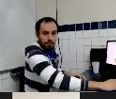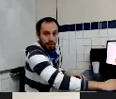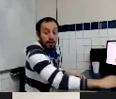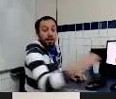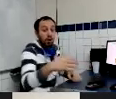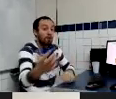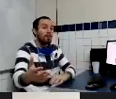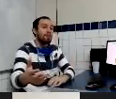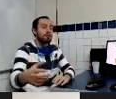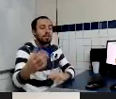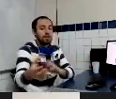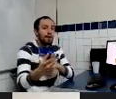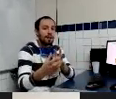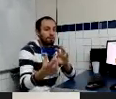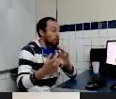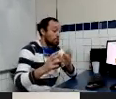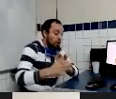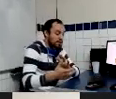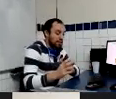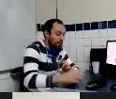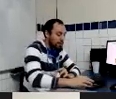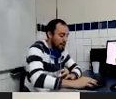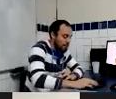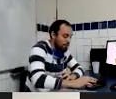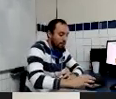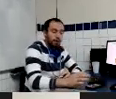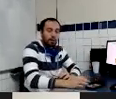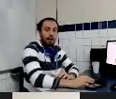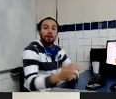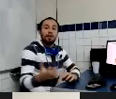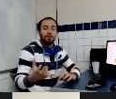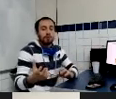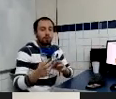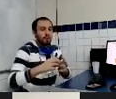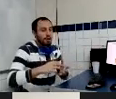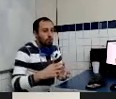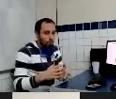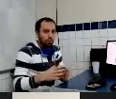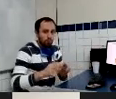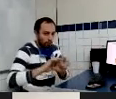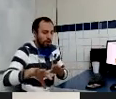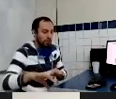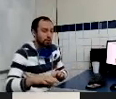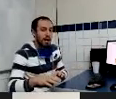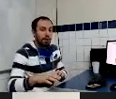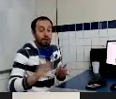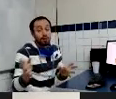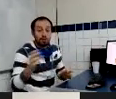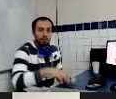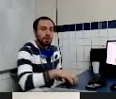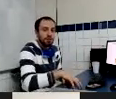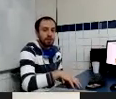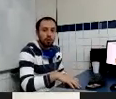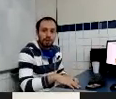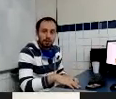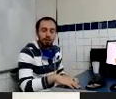aqui escrito, tá? E como eu falei para vocês, pode ser que não dê tempo de vocês copiarem tudo no finalzinho da aula. Então, aí